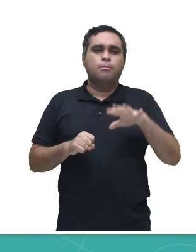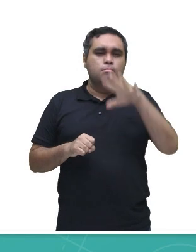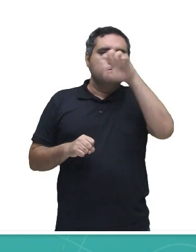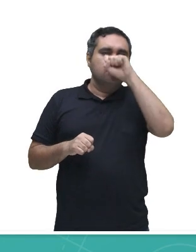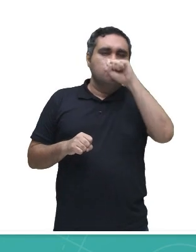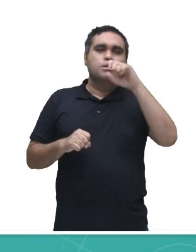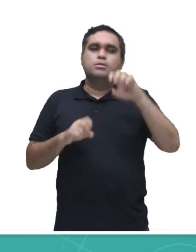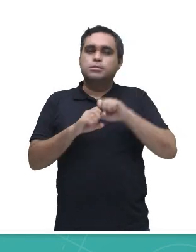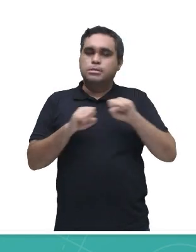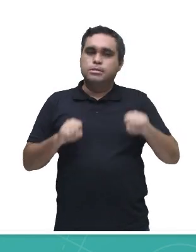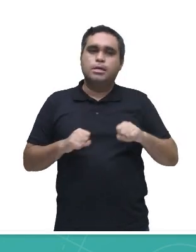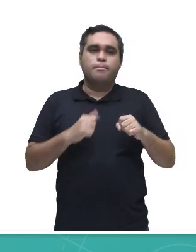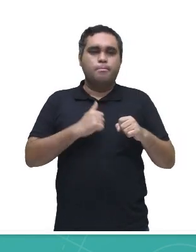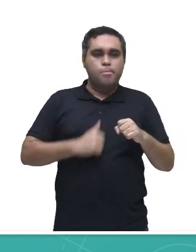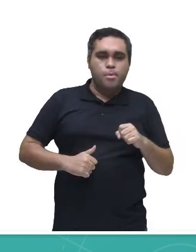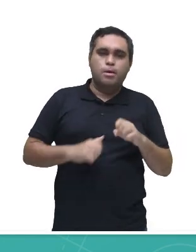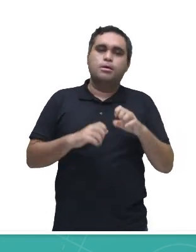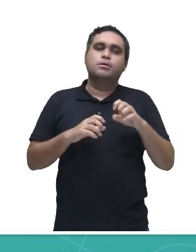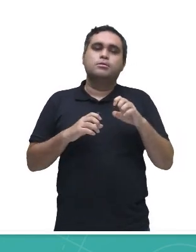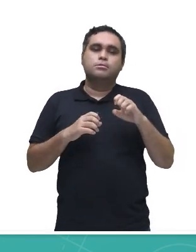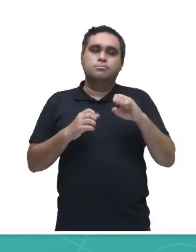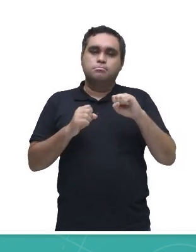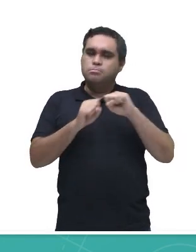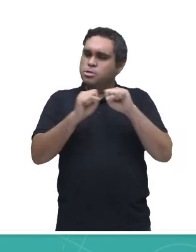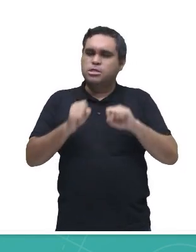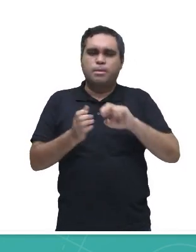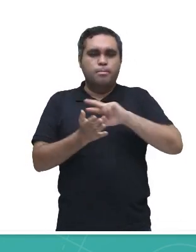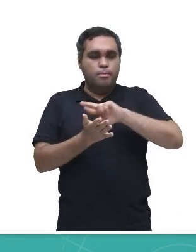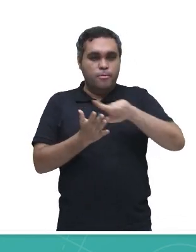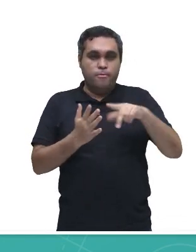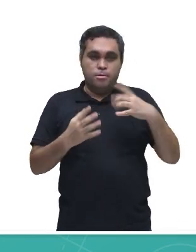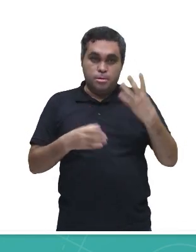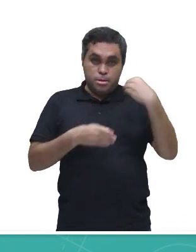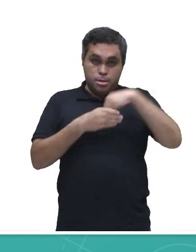excretor, sistema respiratório, enfim, esses